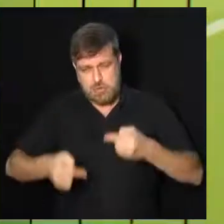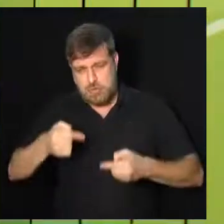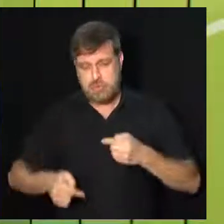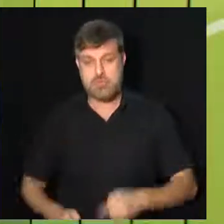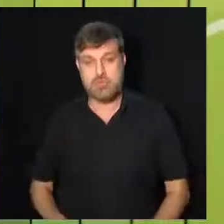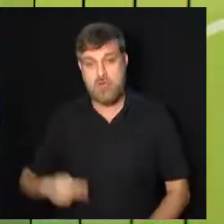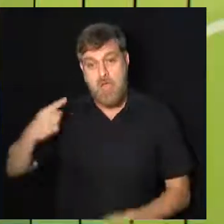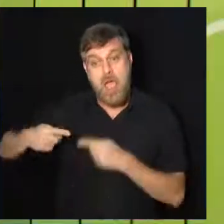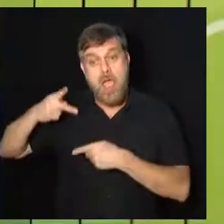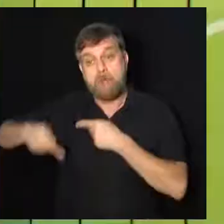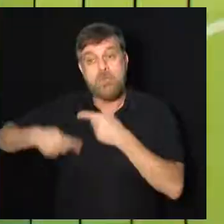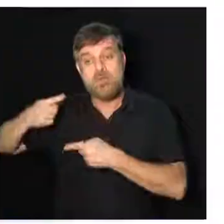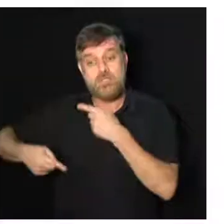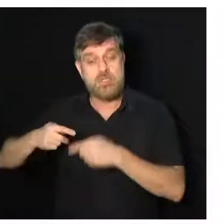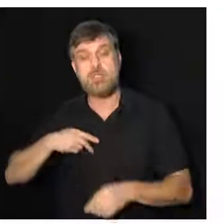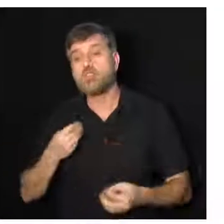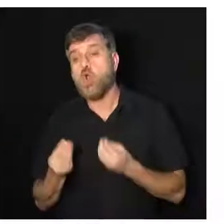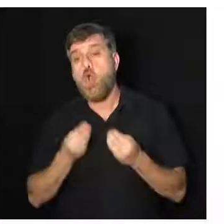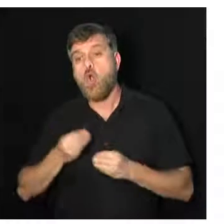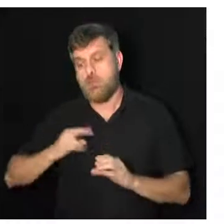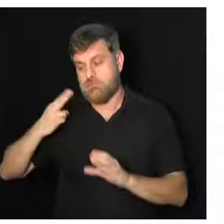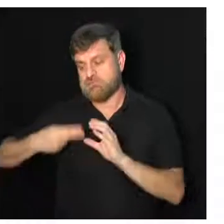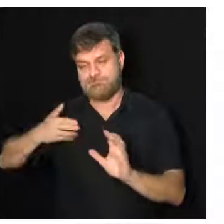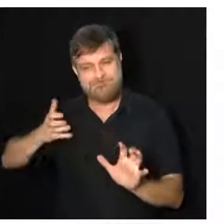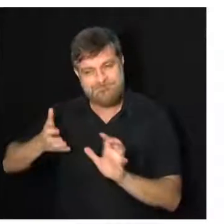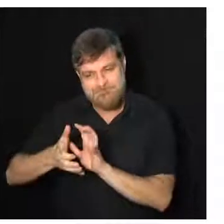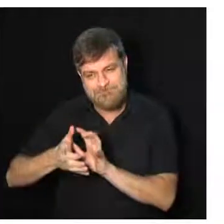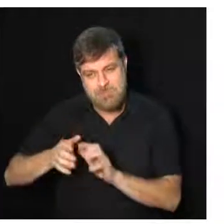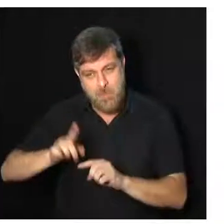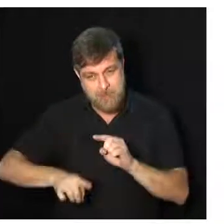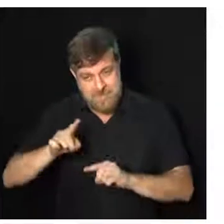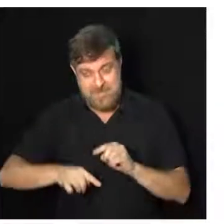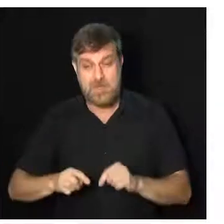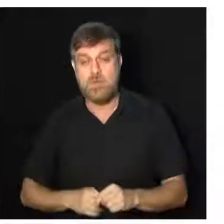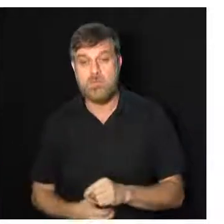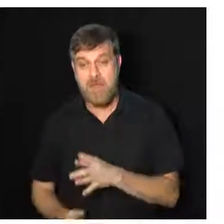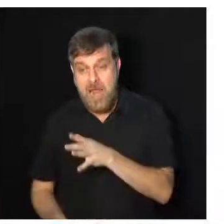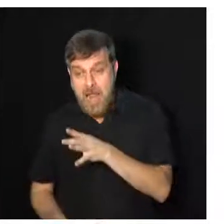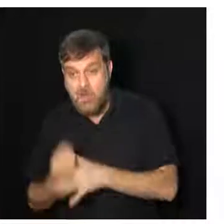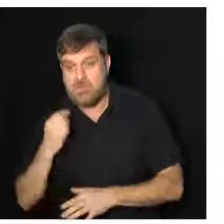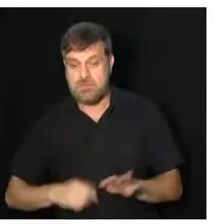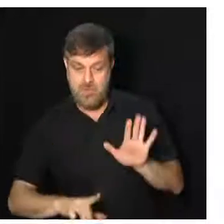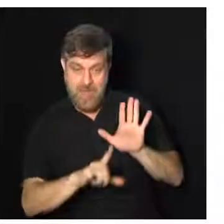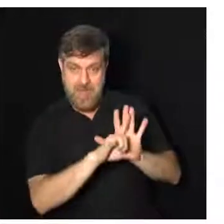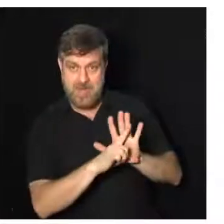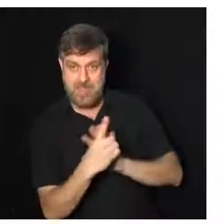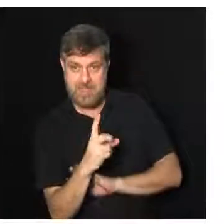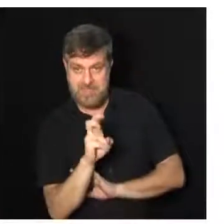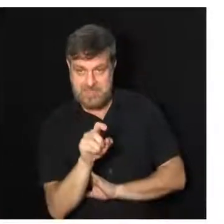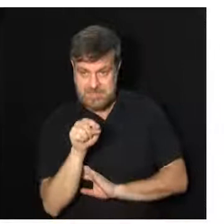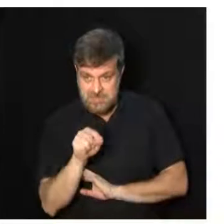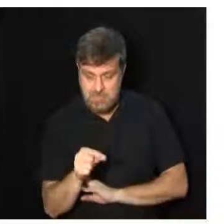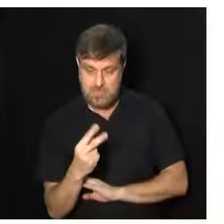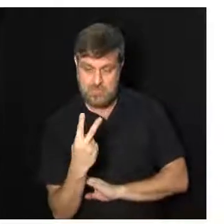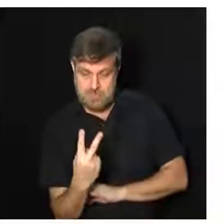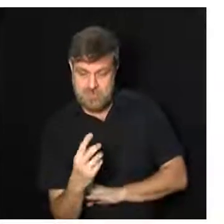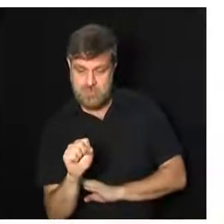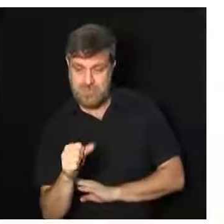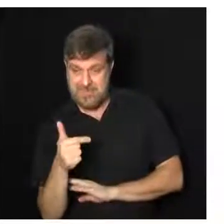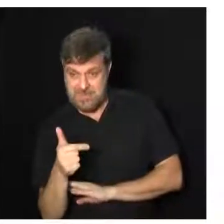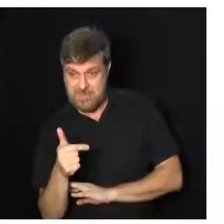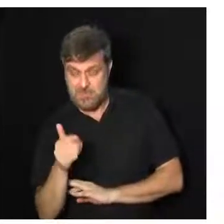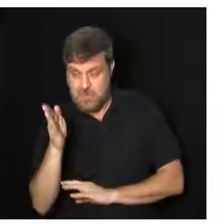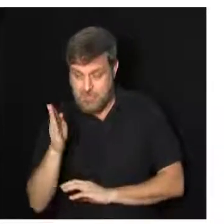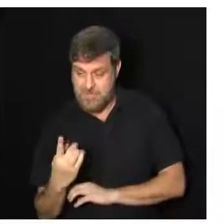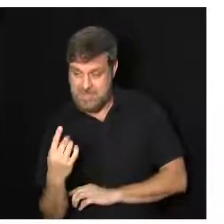de resíduos em Campinas. A reunião aconteceu em cumprimento à Lei 15.282 de